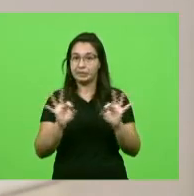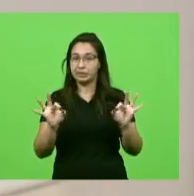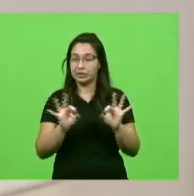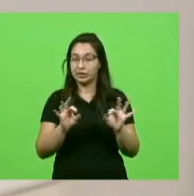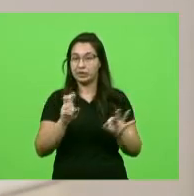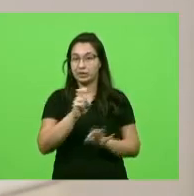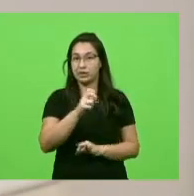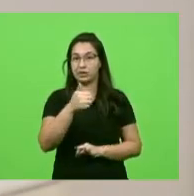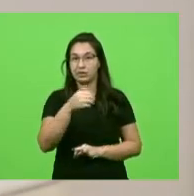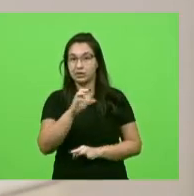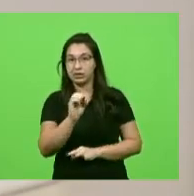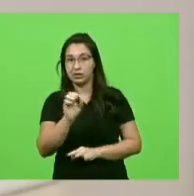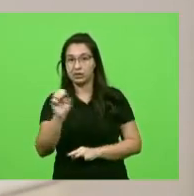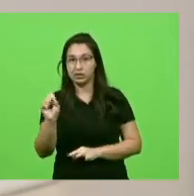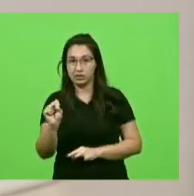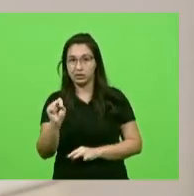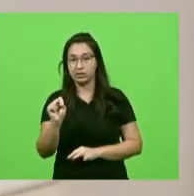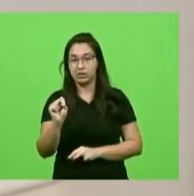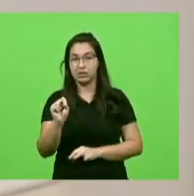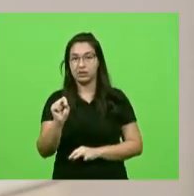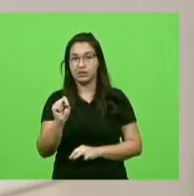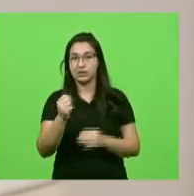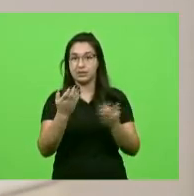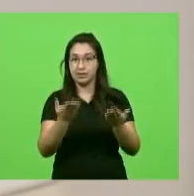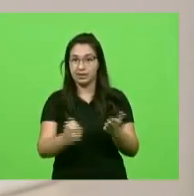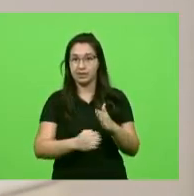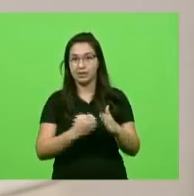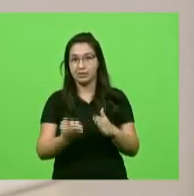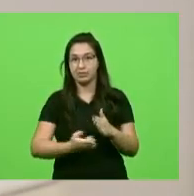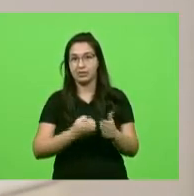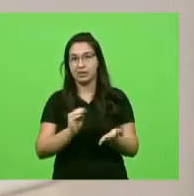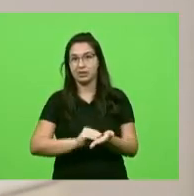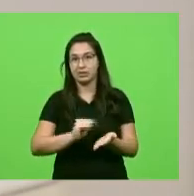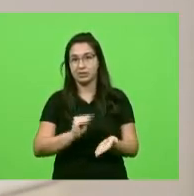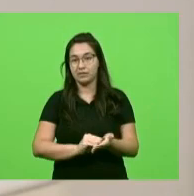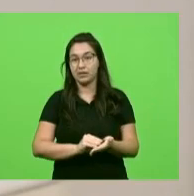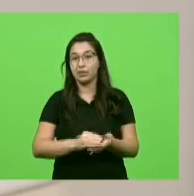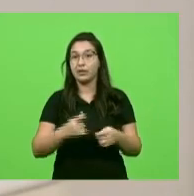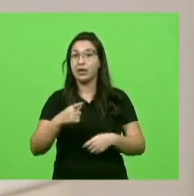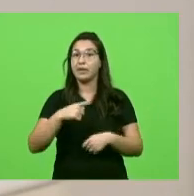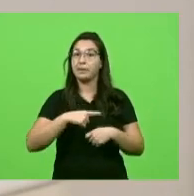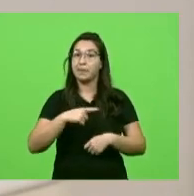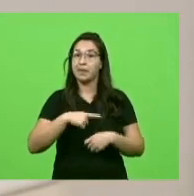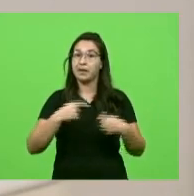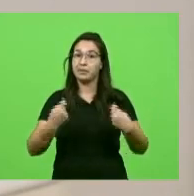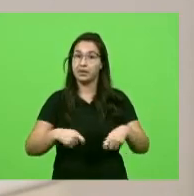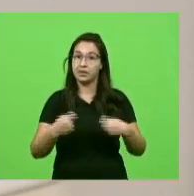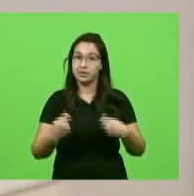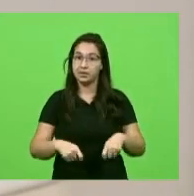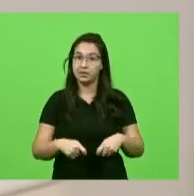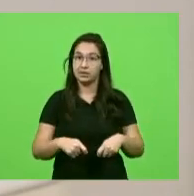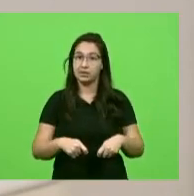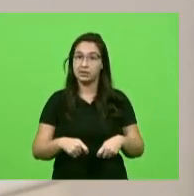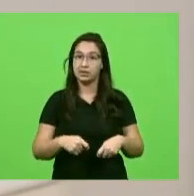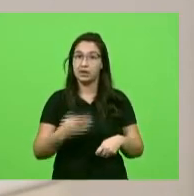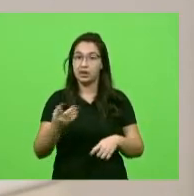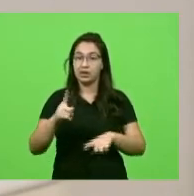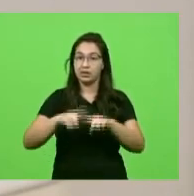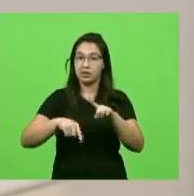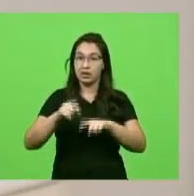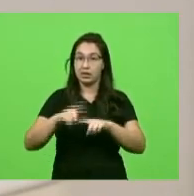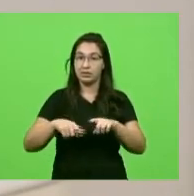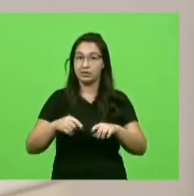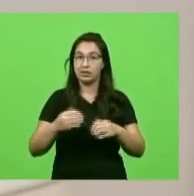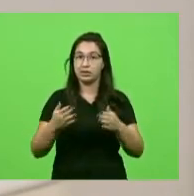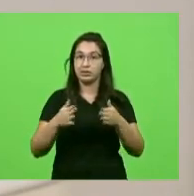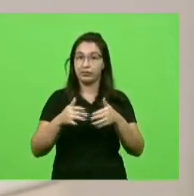510S Shangri-La a serem entregues pela contratada, havendo, no entanto, a possibilidade de retenção dos equipamentos somente na